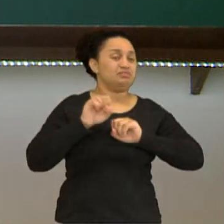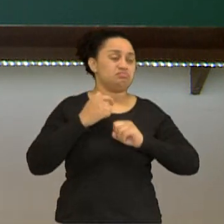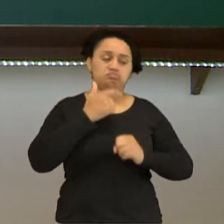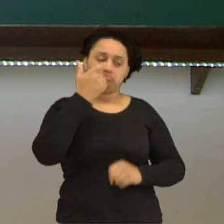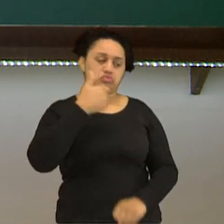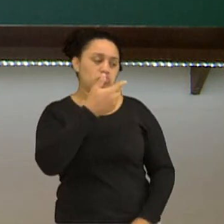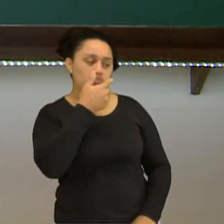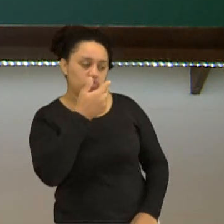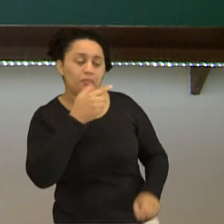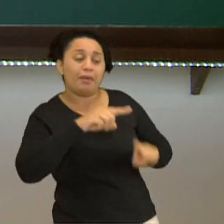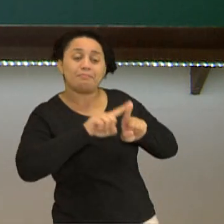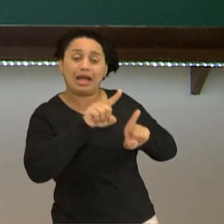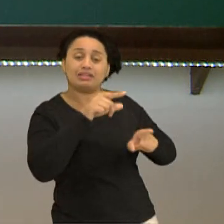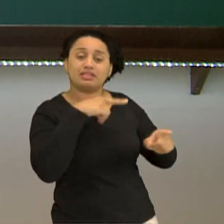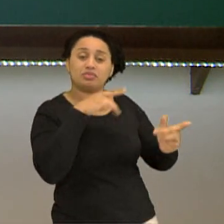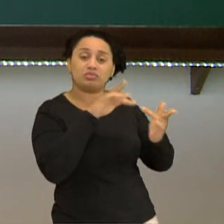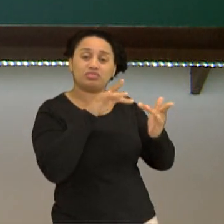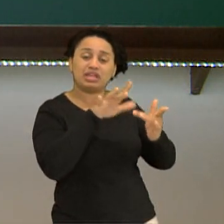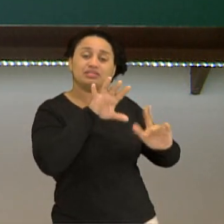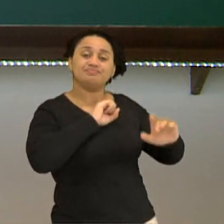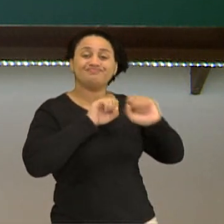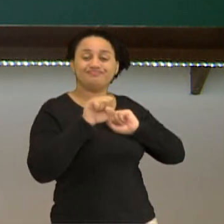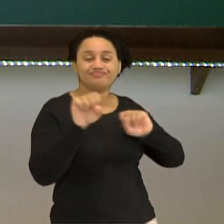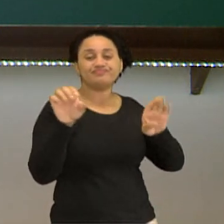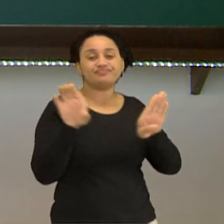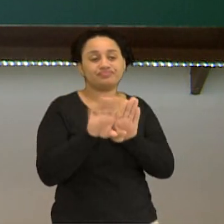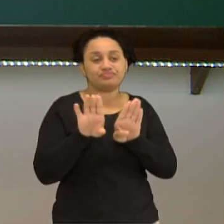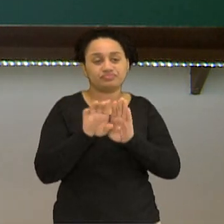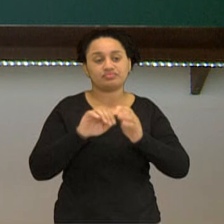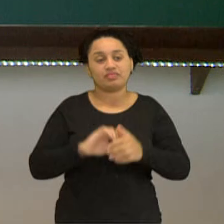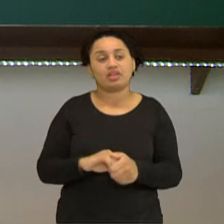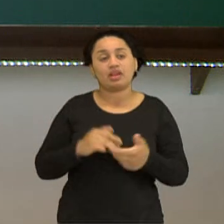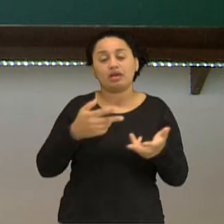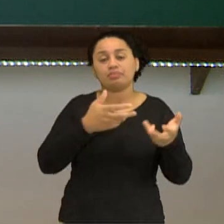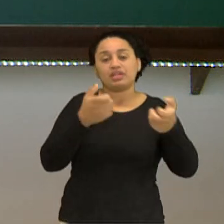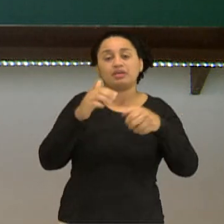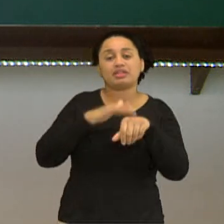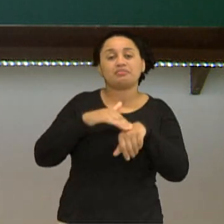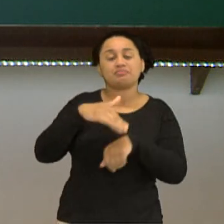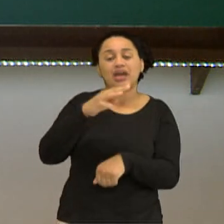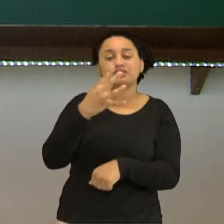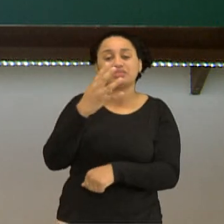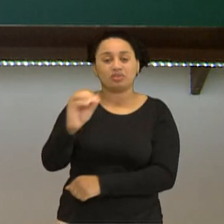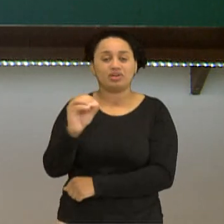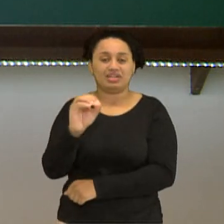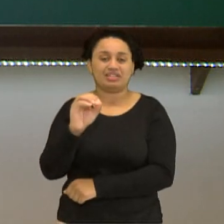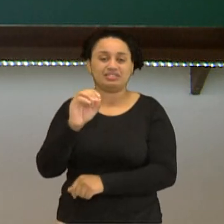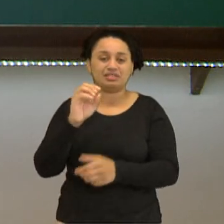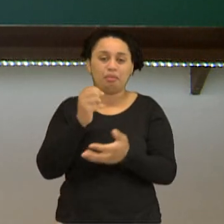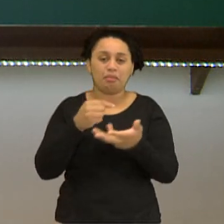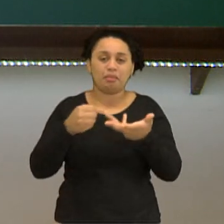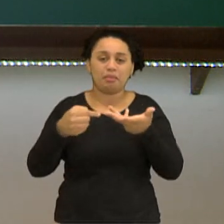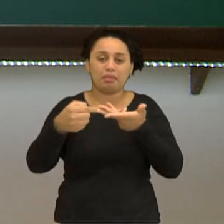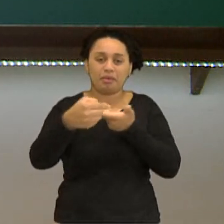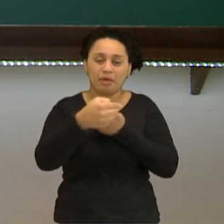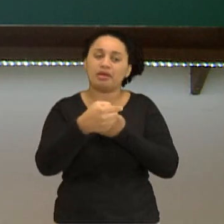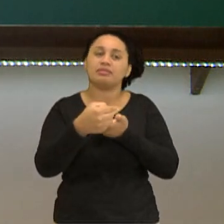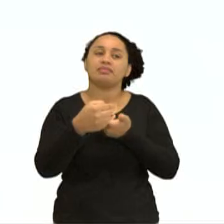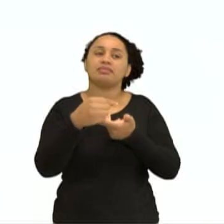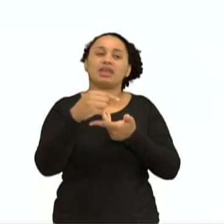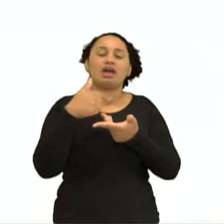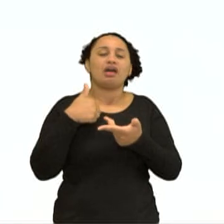fumando, acabam tendo contato com isso. Vejam só, pessoal, mais de 40 substâncias, separei algumas delas aqui, ó. O cádmio, que